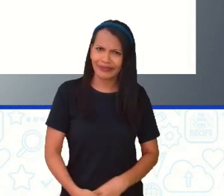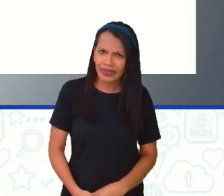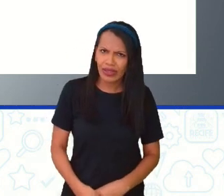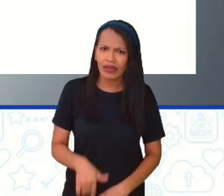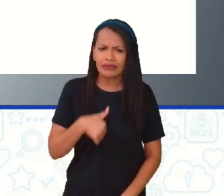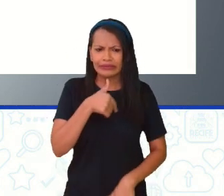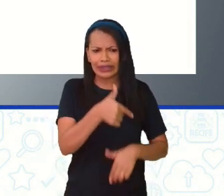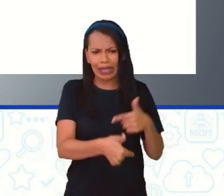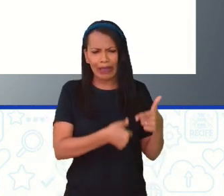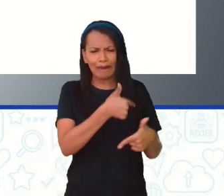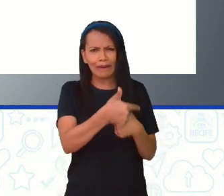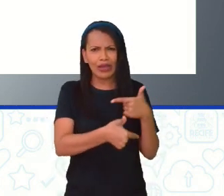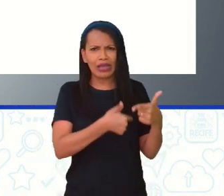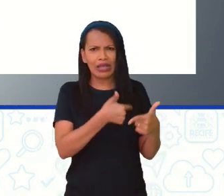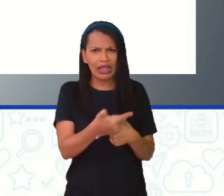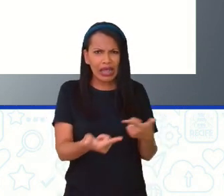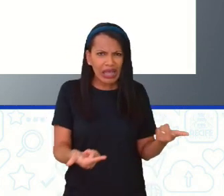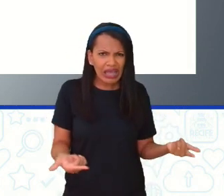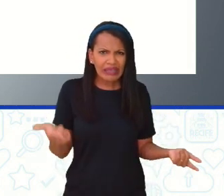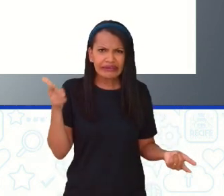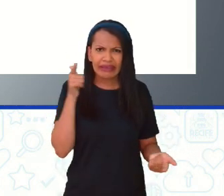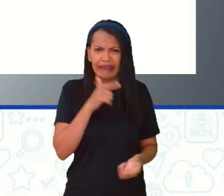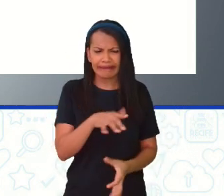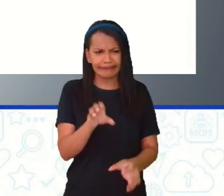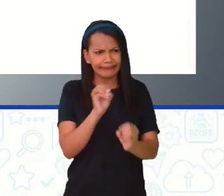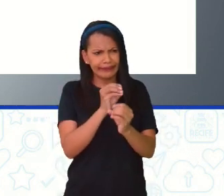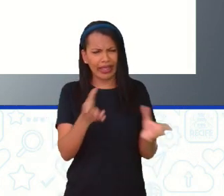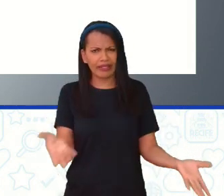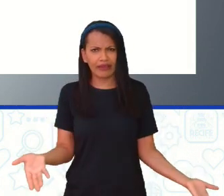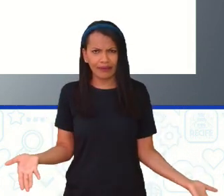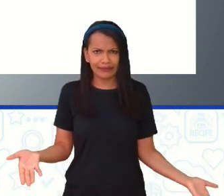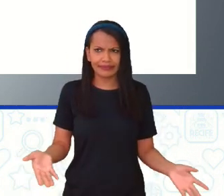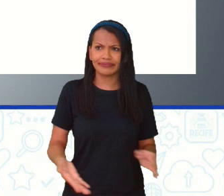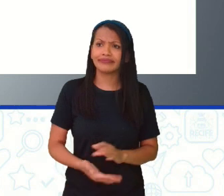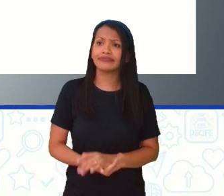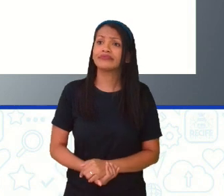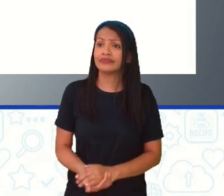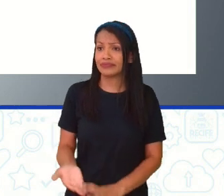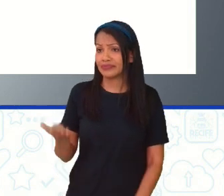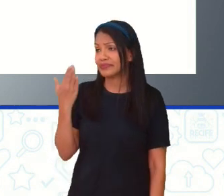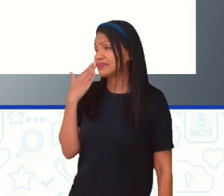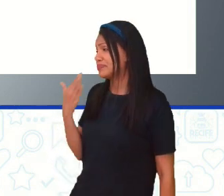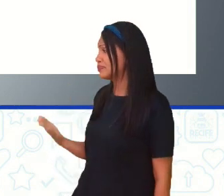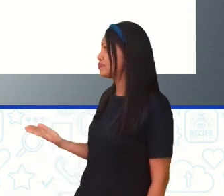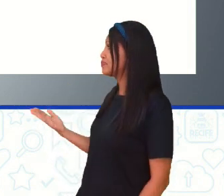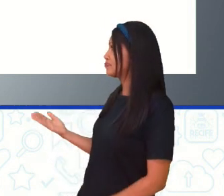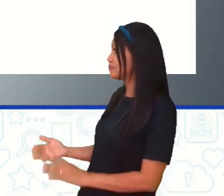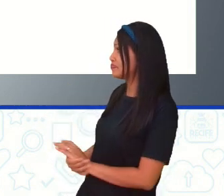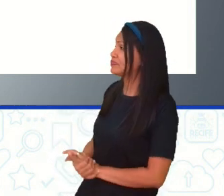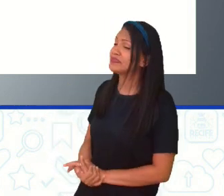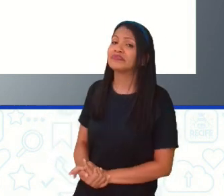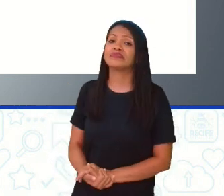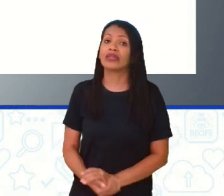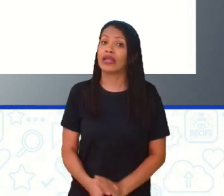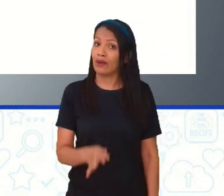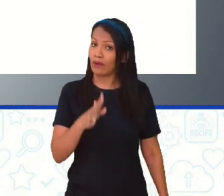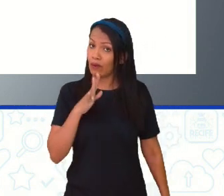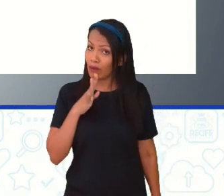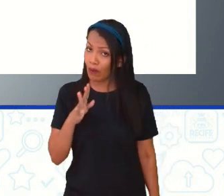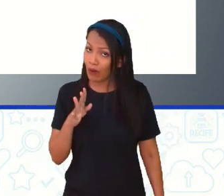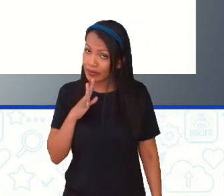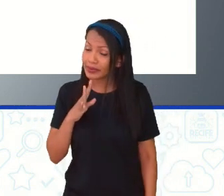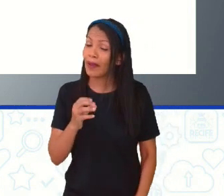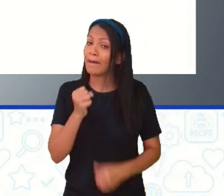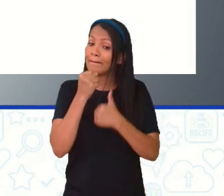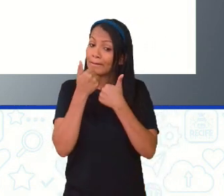tempo todo sem ganhar nada e levar chicotada? Então, além destes quem? Os indígenas conhecerem muito bem o